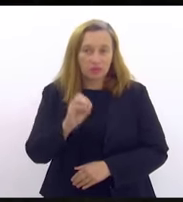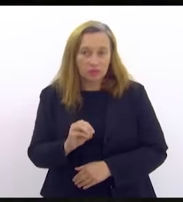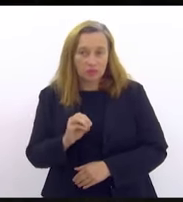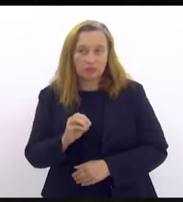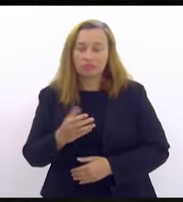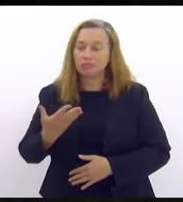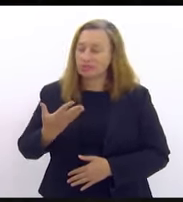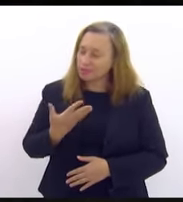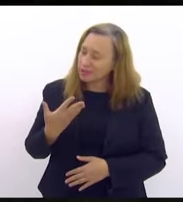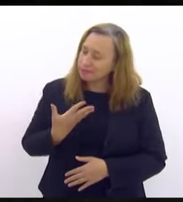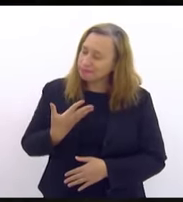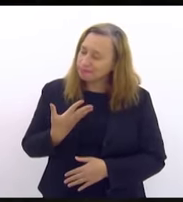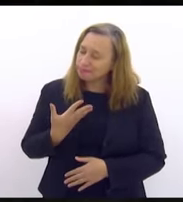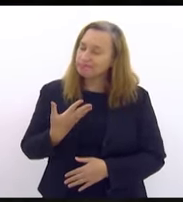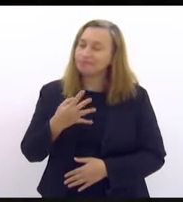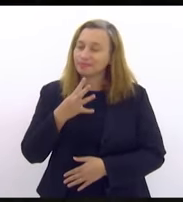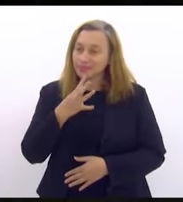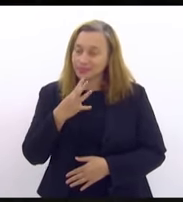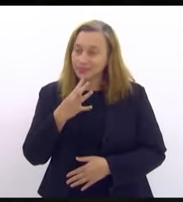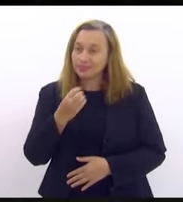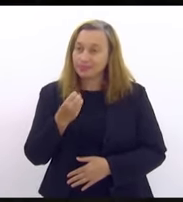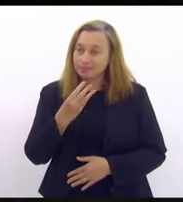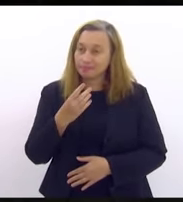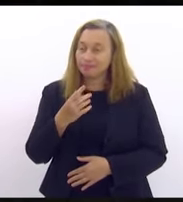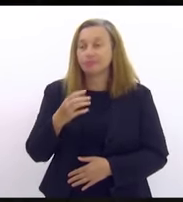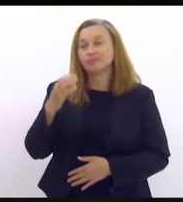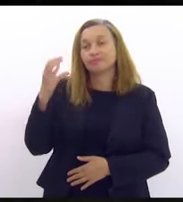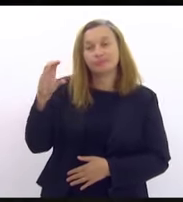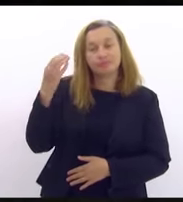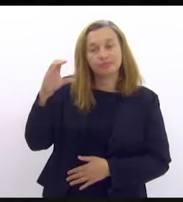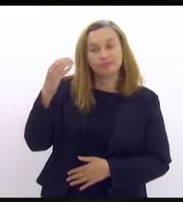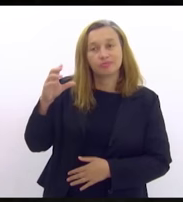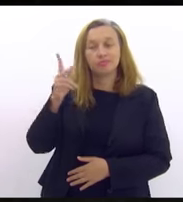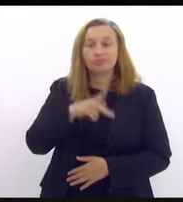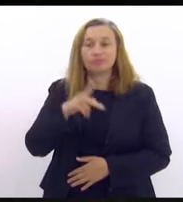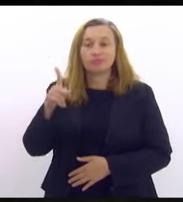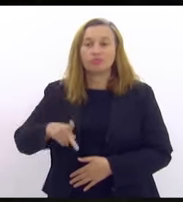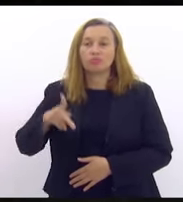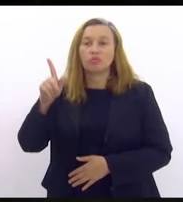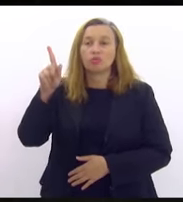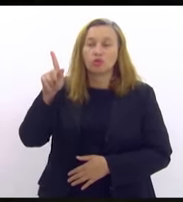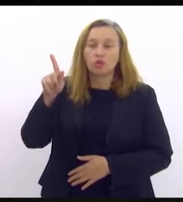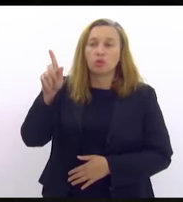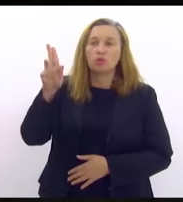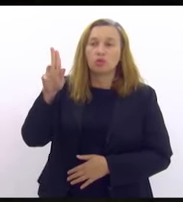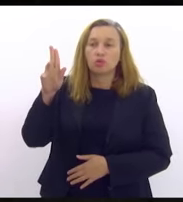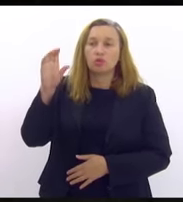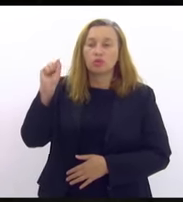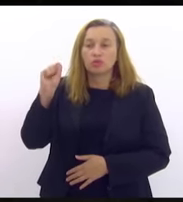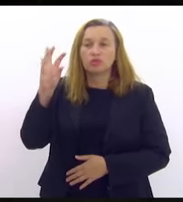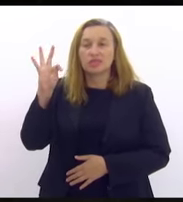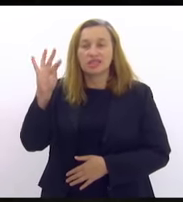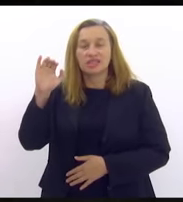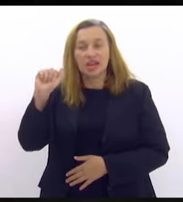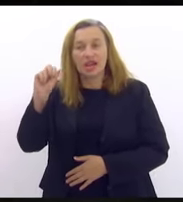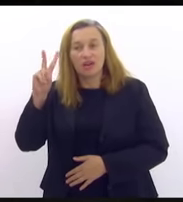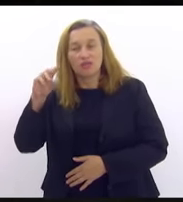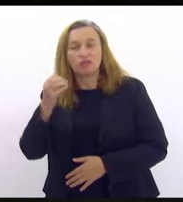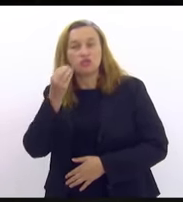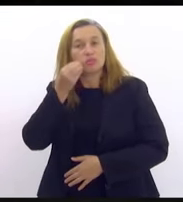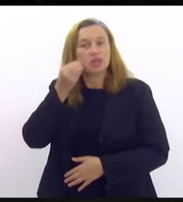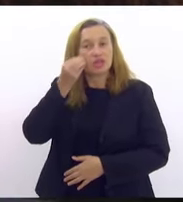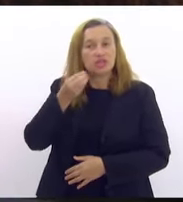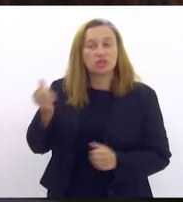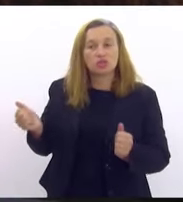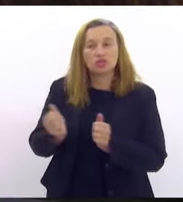o colega ali me conhece de Niterói o professor Gustavo tivemos uma convivência junto na